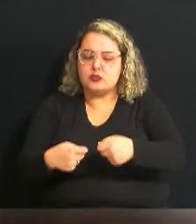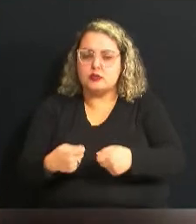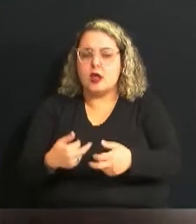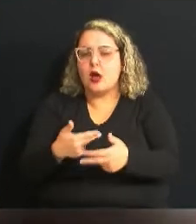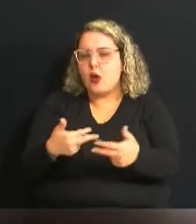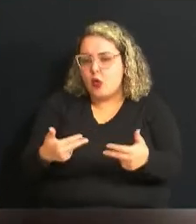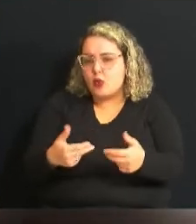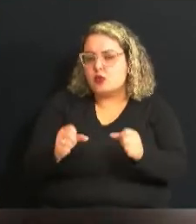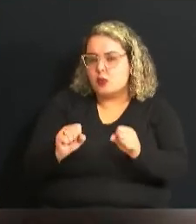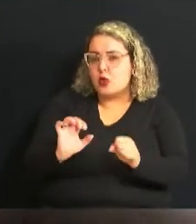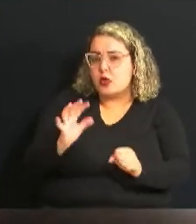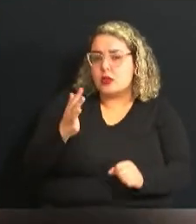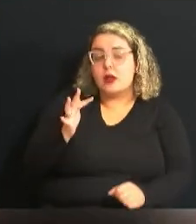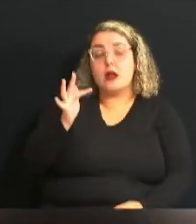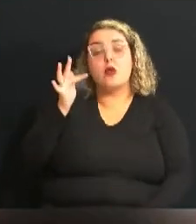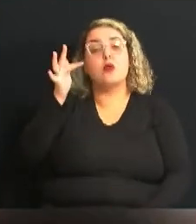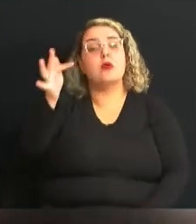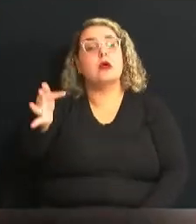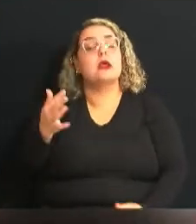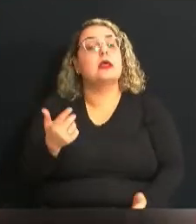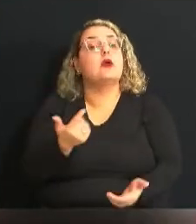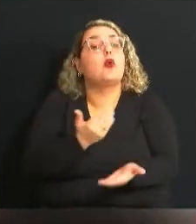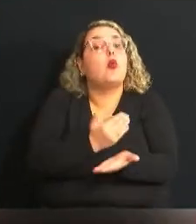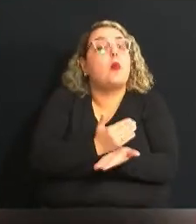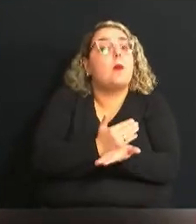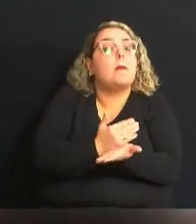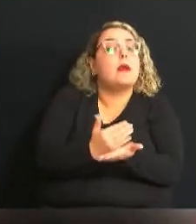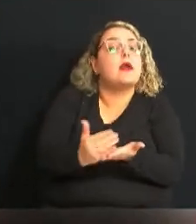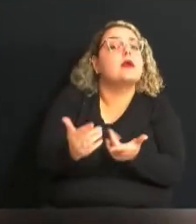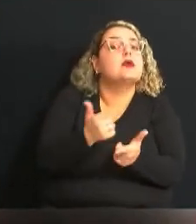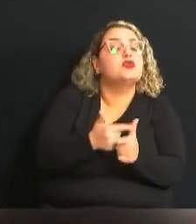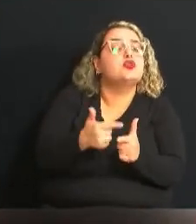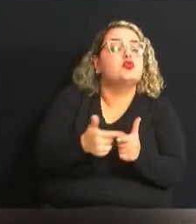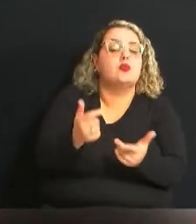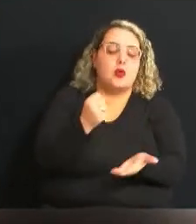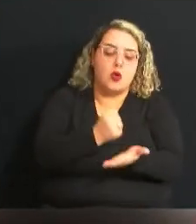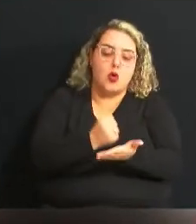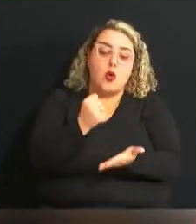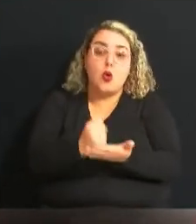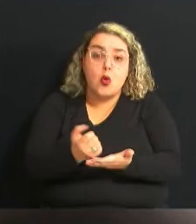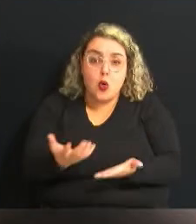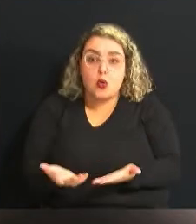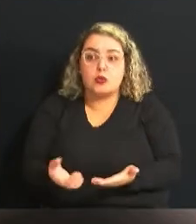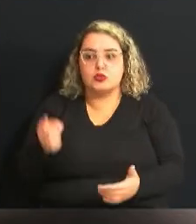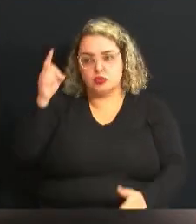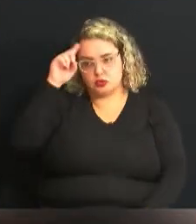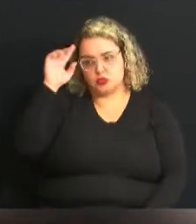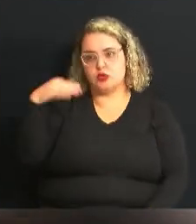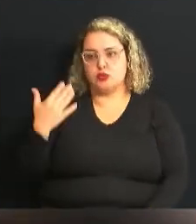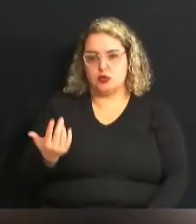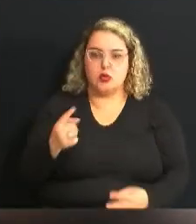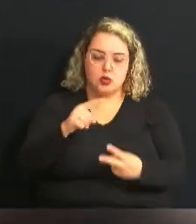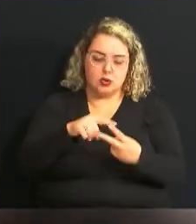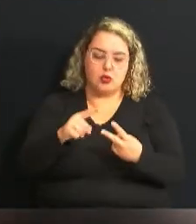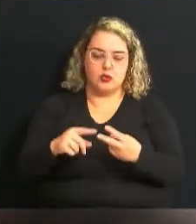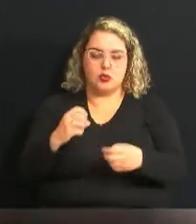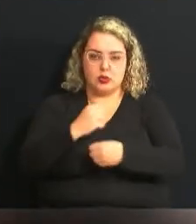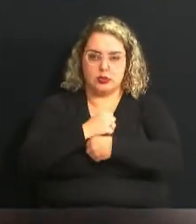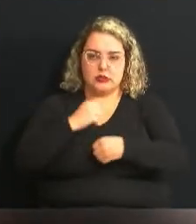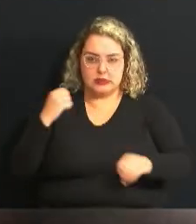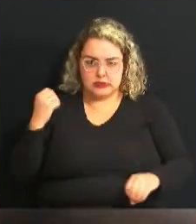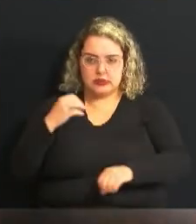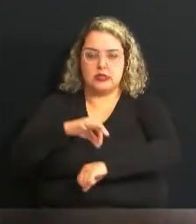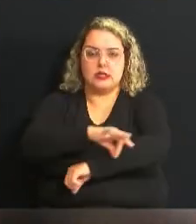acontecer. Então, lá no início do problema, no início do contrato, diariamente, no caso seriam 2 engenheiros que